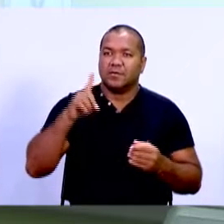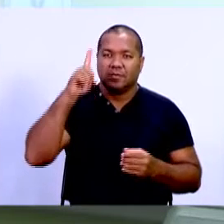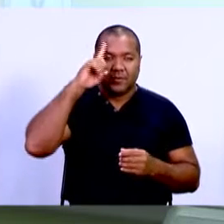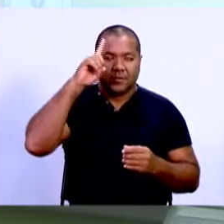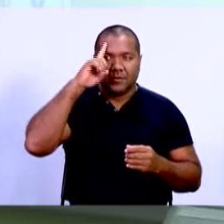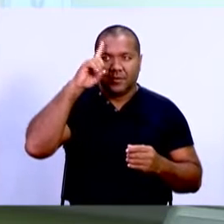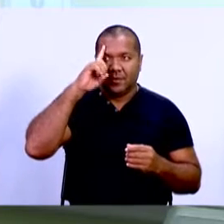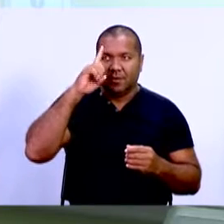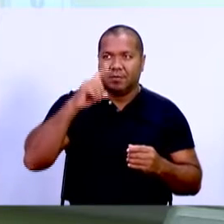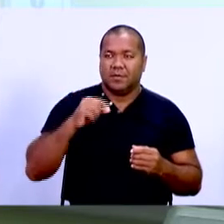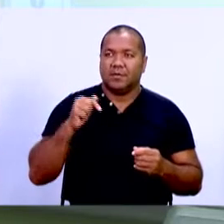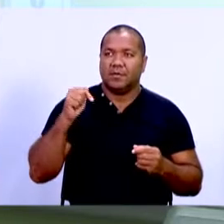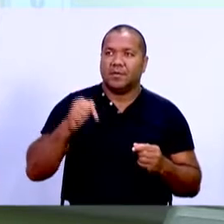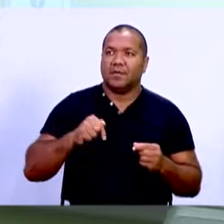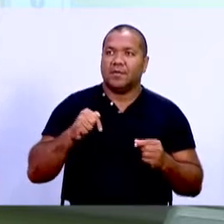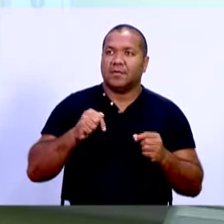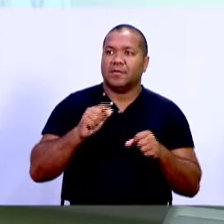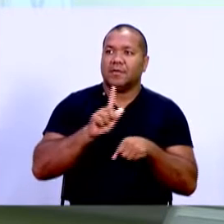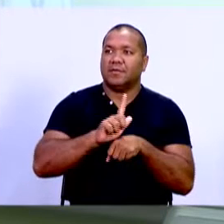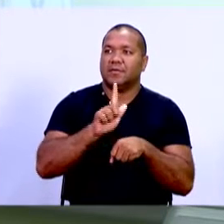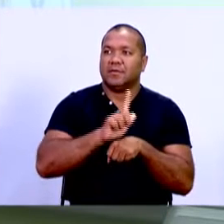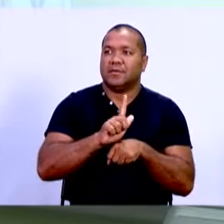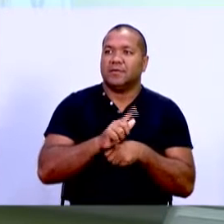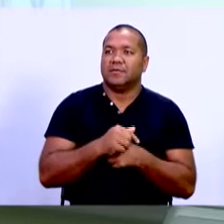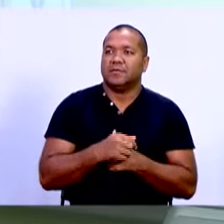dia nessa parte de gestão.